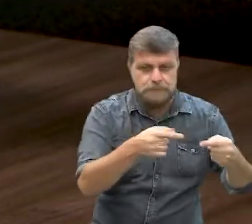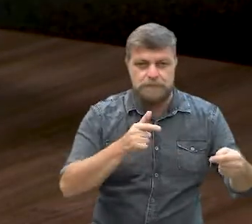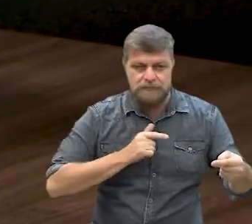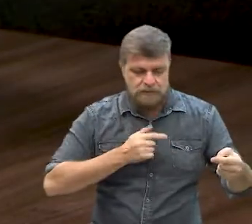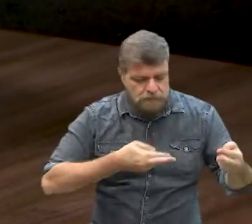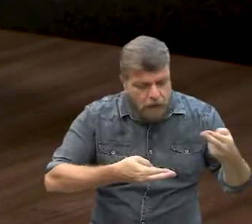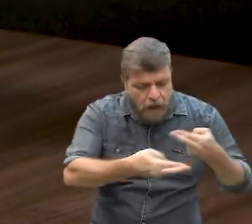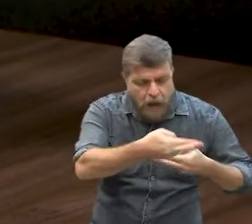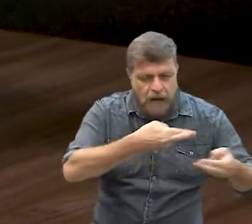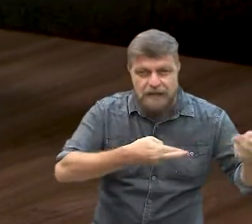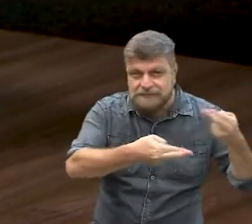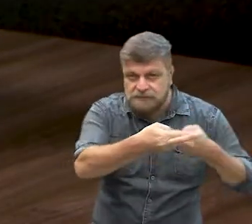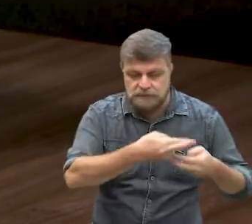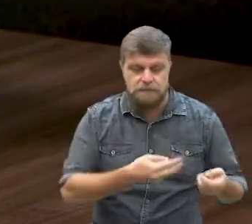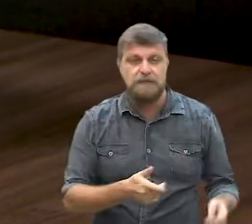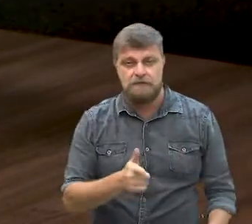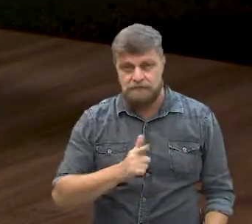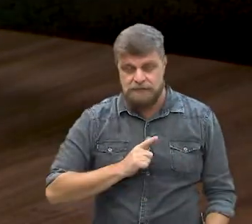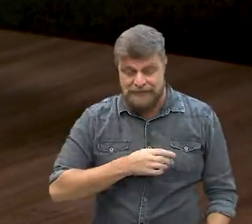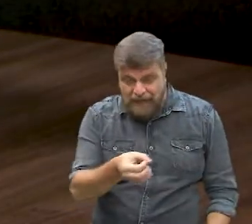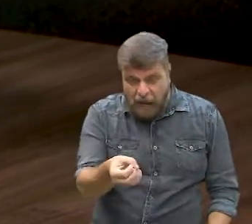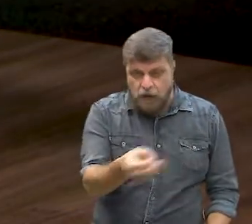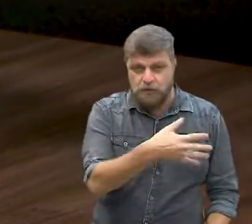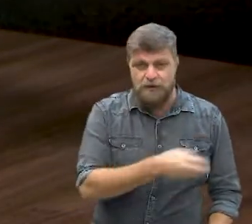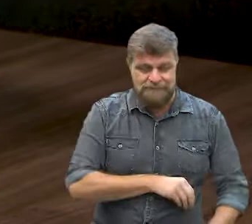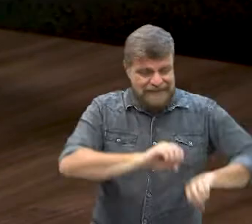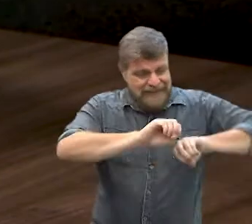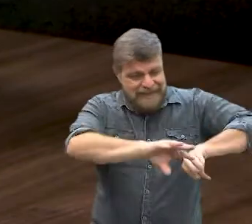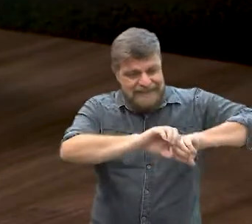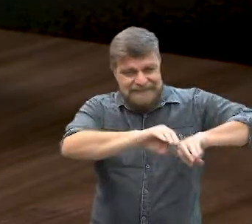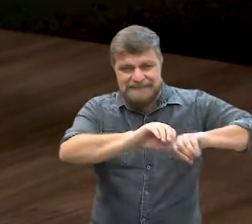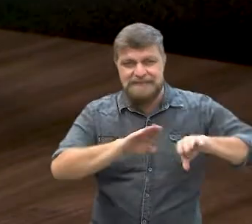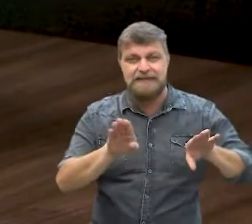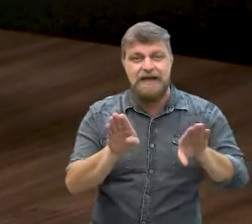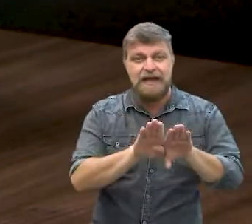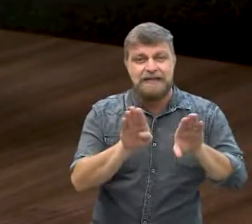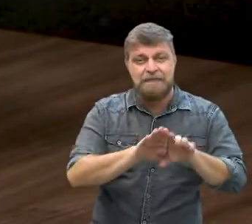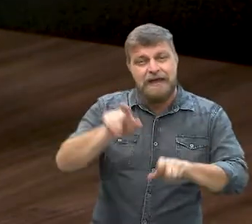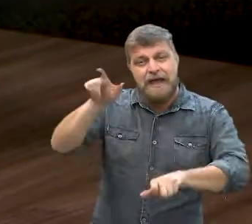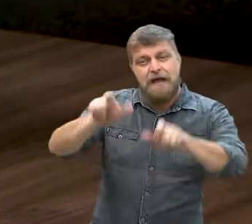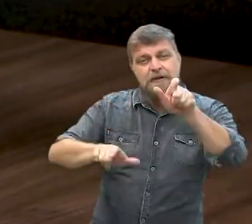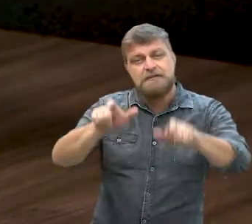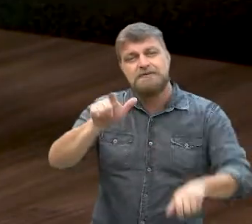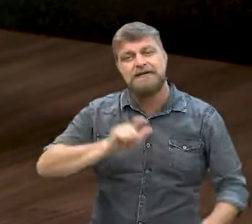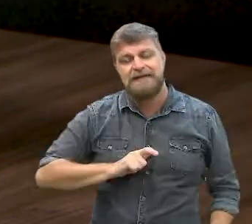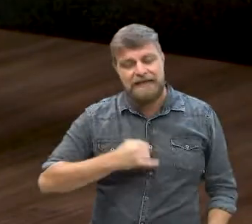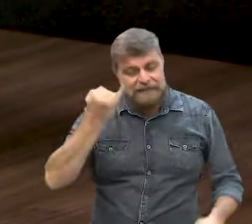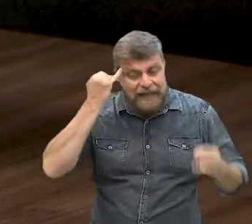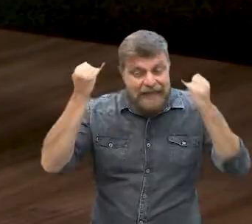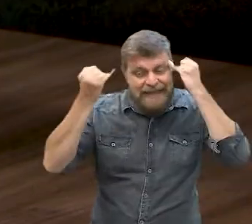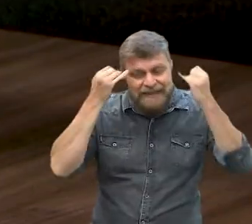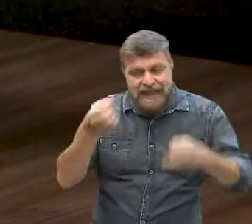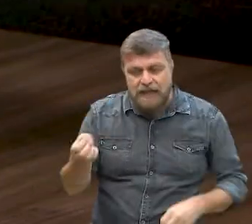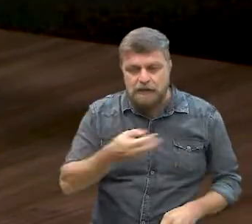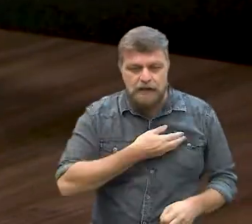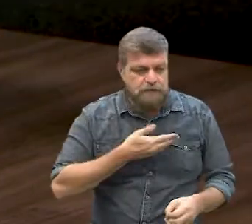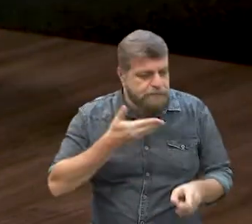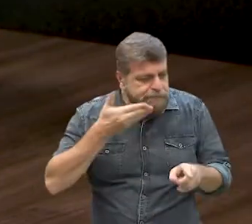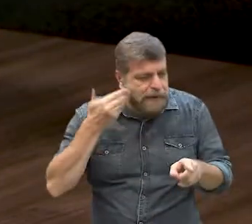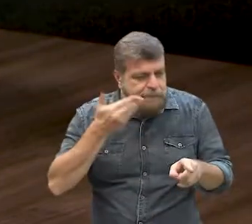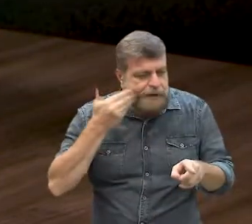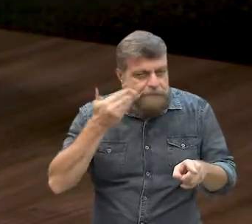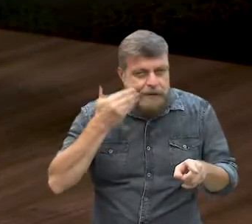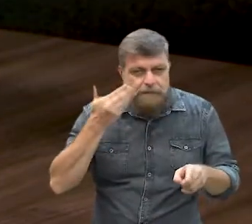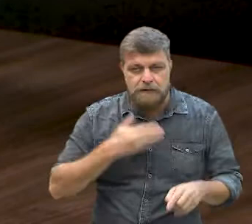novas possibilidades de negócio, ensina, educa e ainda para quem quer ter novas ideias. Mas até